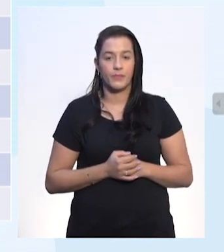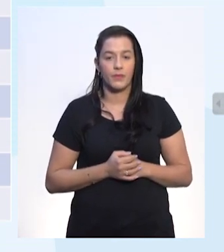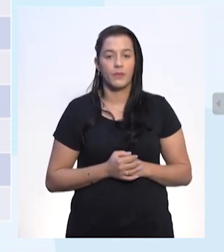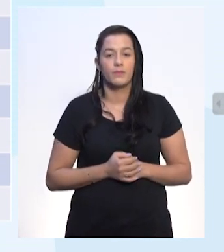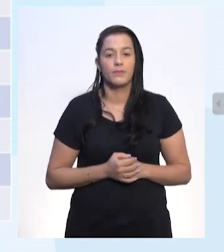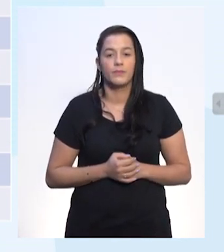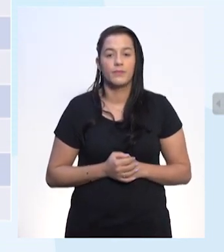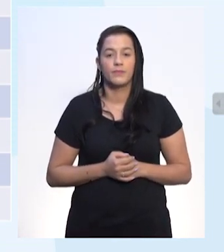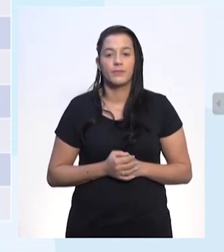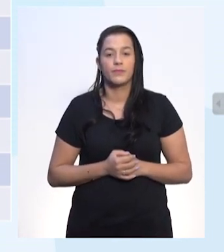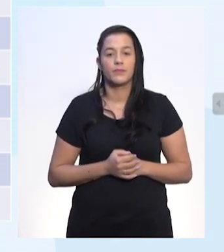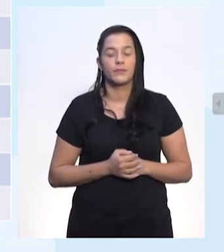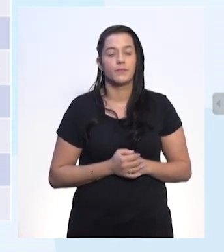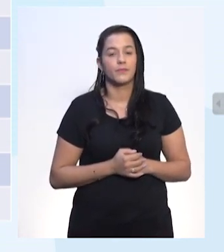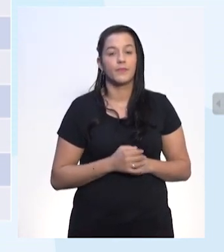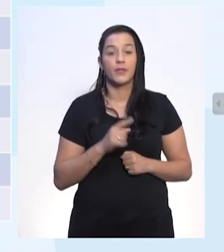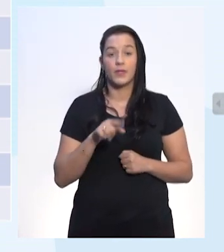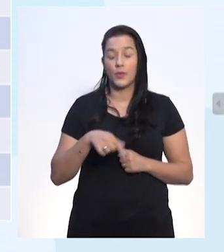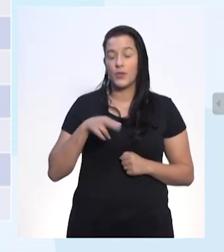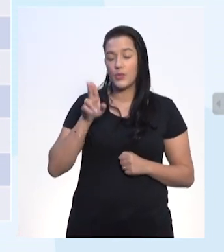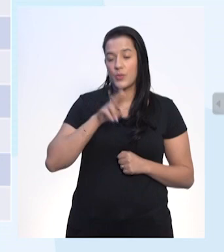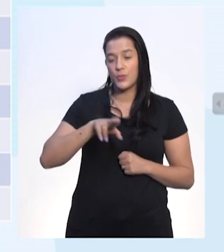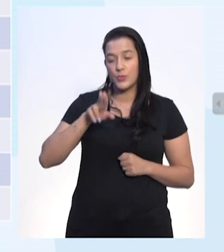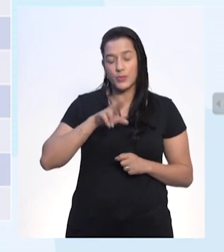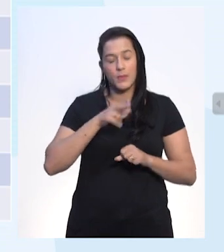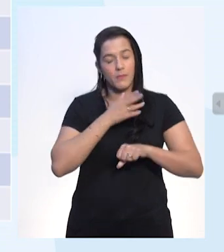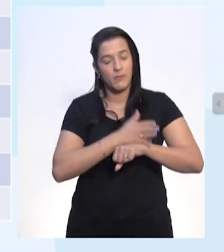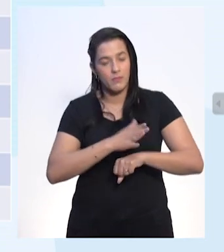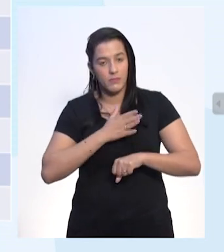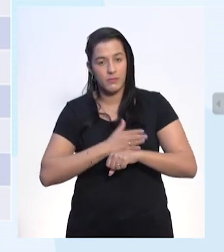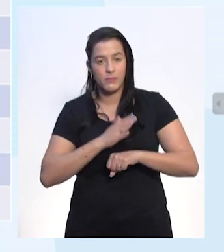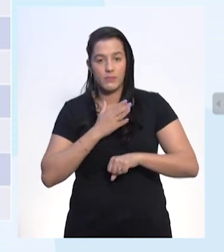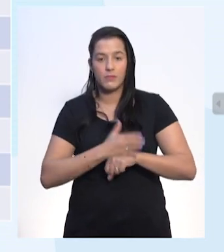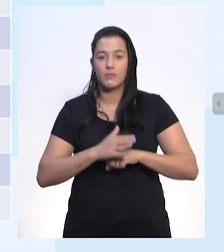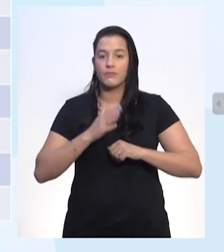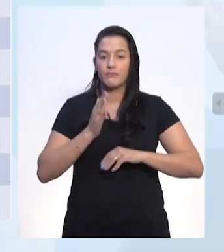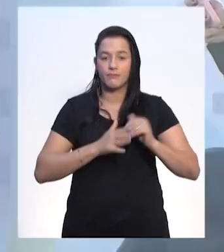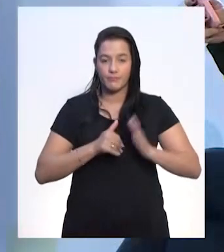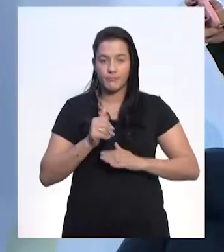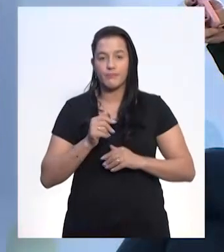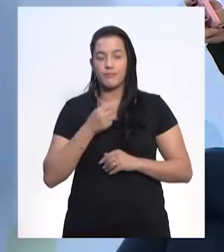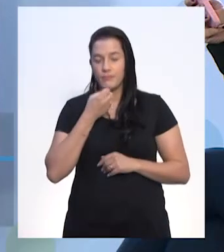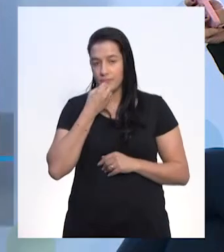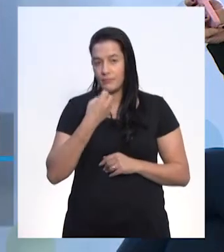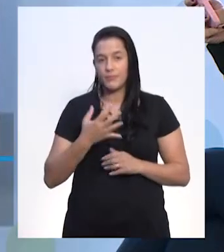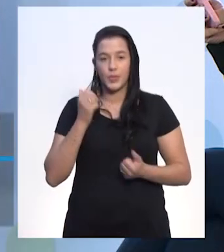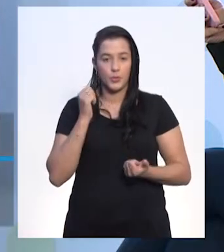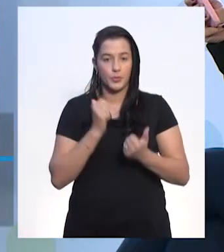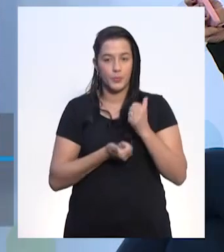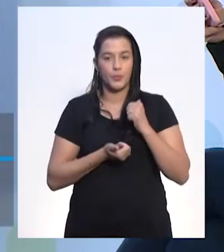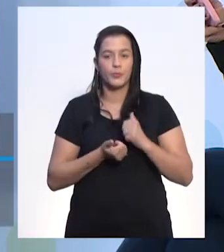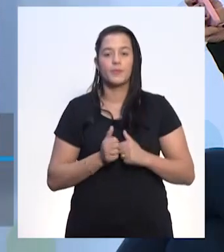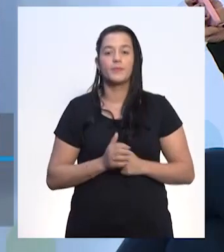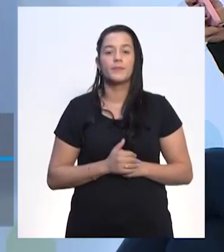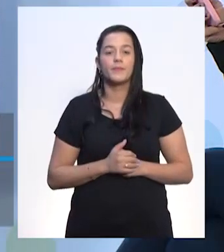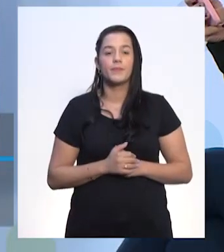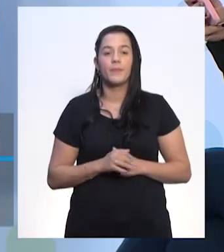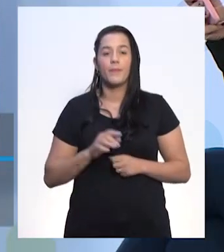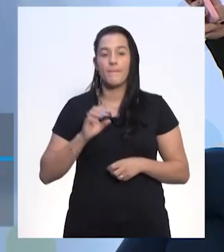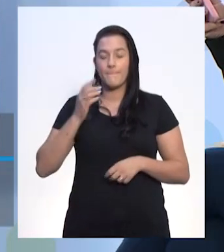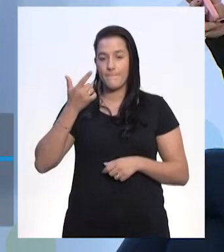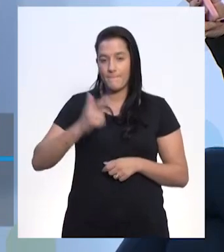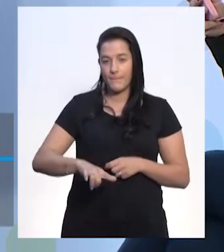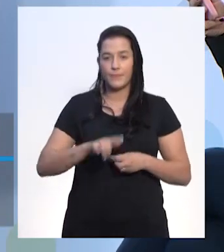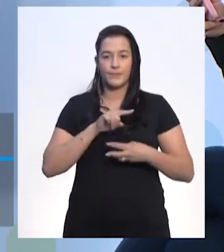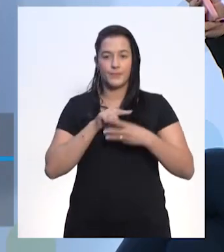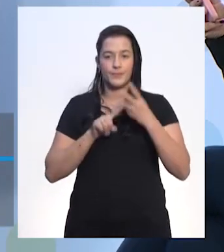perfeita a sua colocação. Então, eles usam para essa prática aí, desse esporte em específico. Mais 3, Ju, que nós